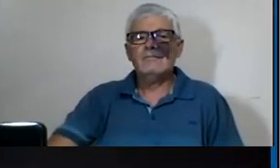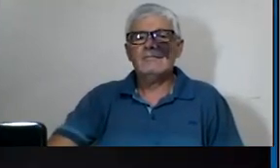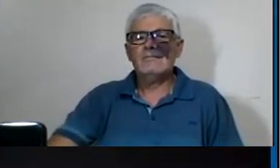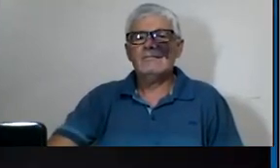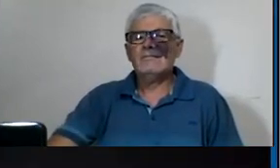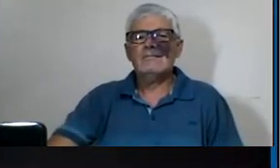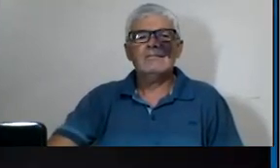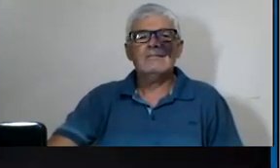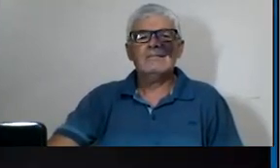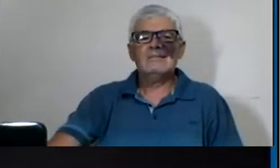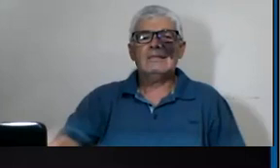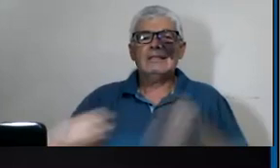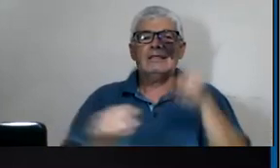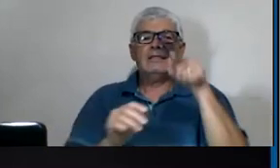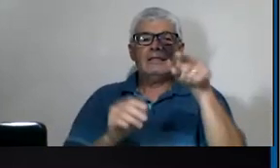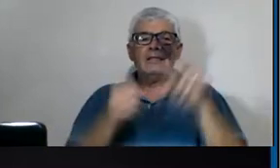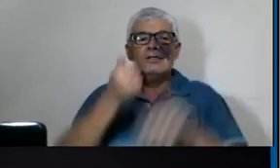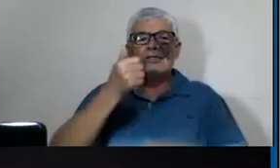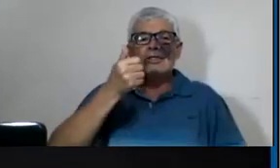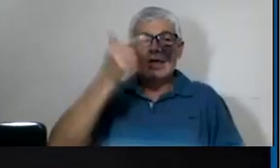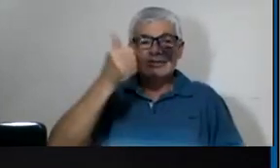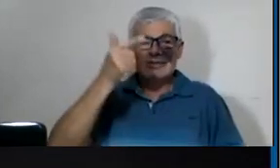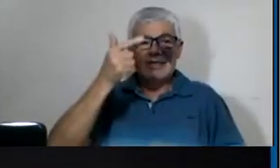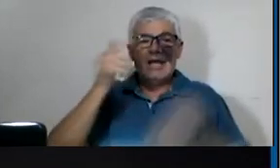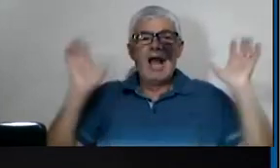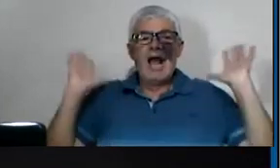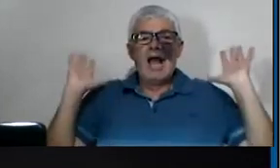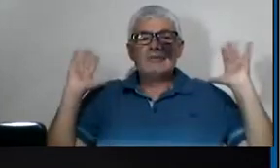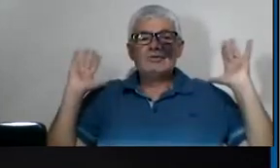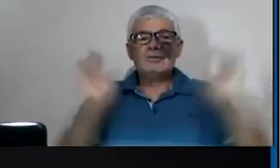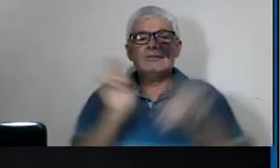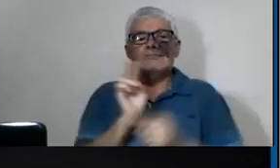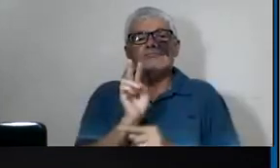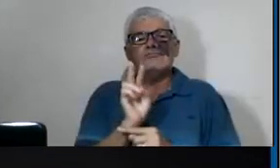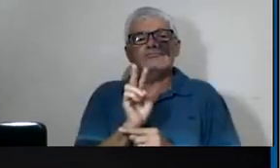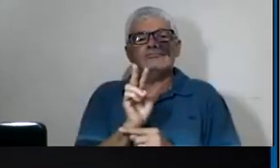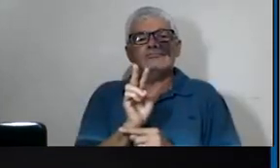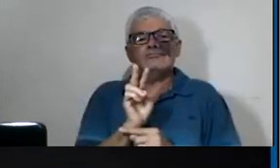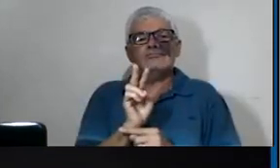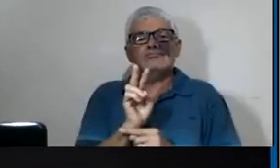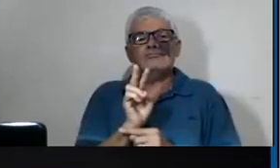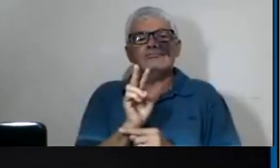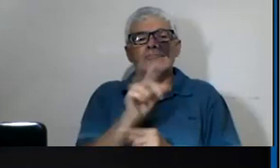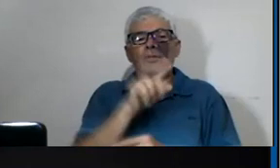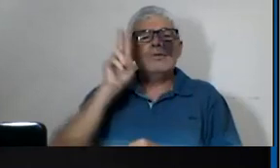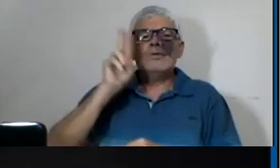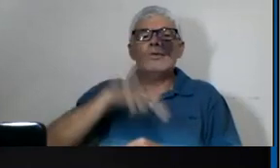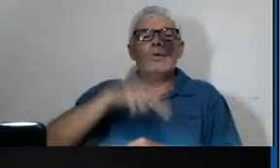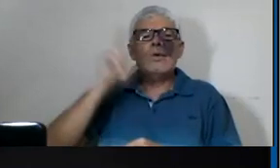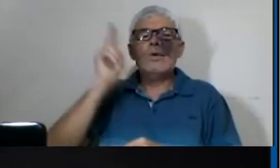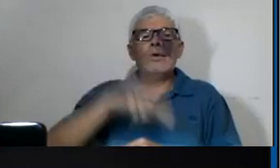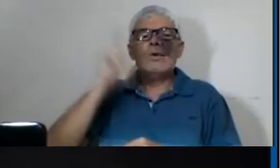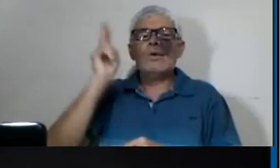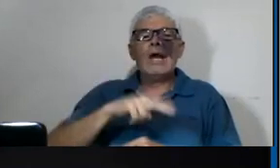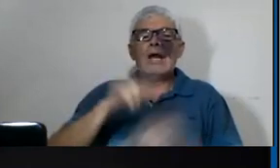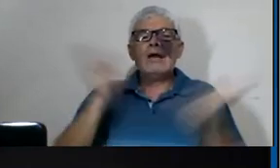Cuidado para não acabar os seus dados aí, É mesmo? Senão fica sem comunicação, né?